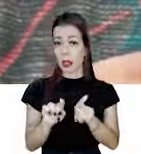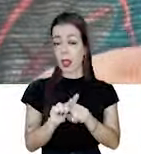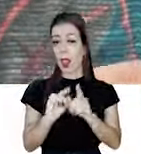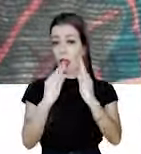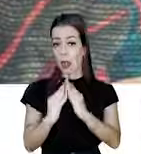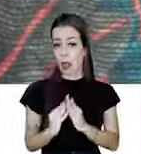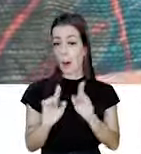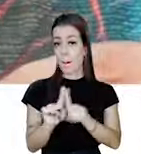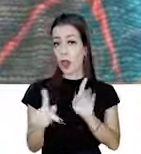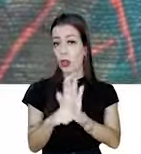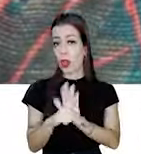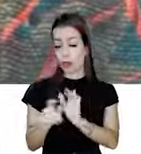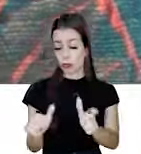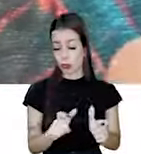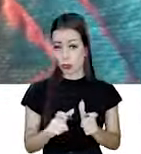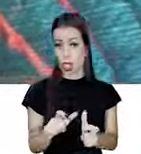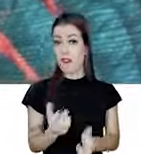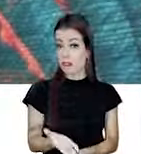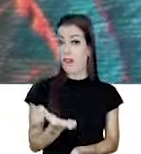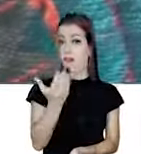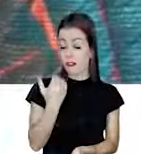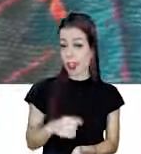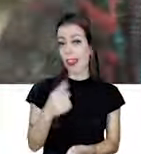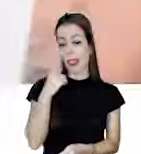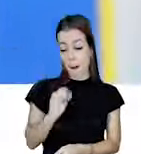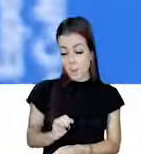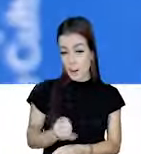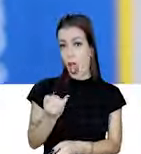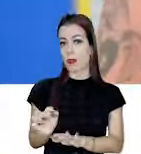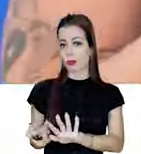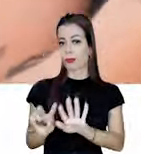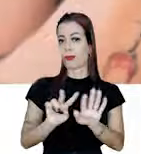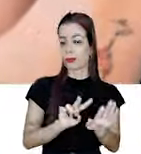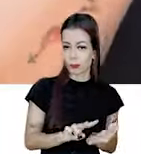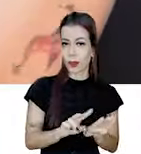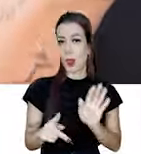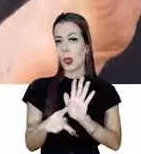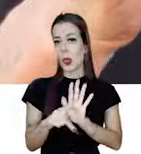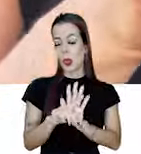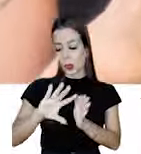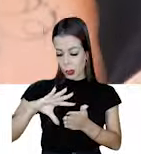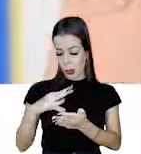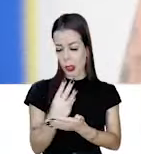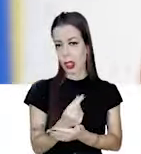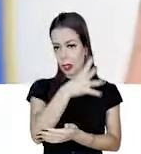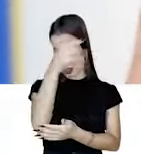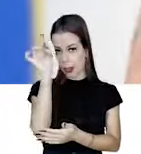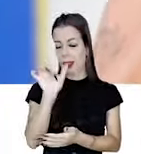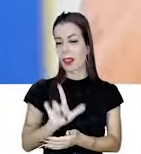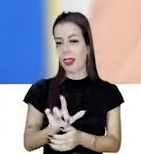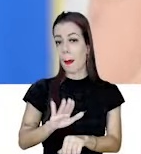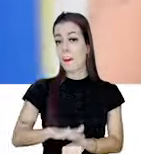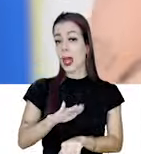e também marca presença na Morada dos Baís e aqui no Armazém Cultural. Então corre logo e vem, ó, aproveitar esta semana dedicada